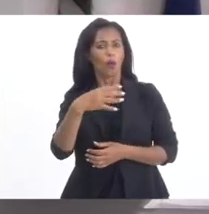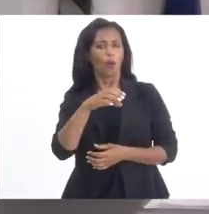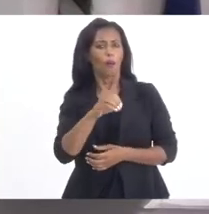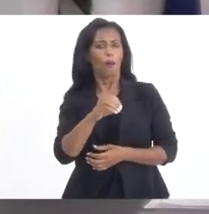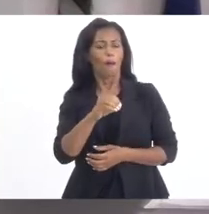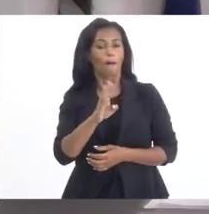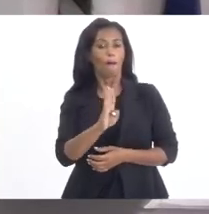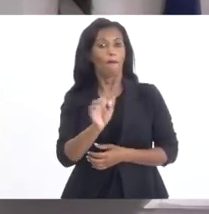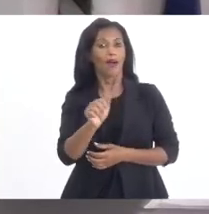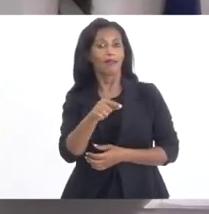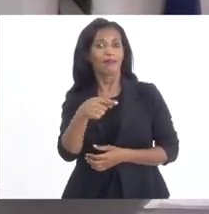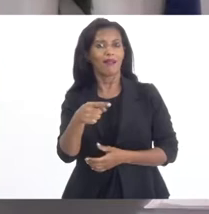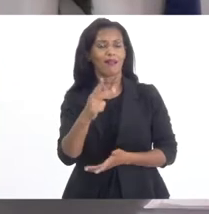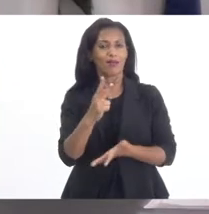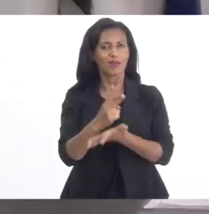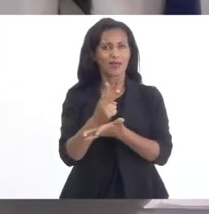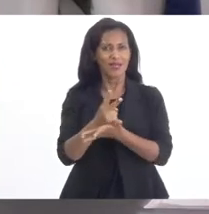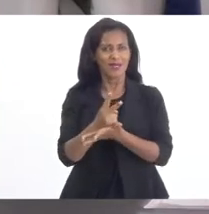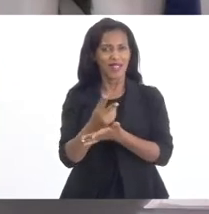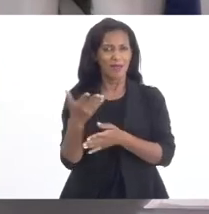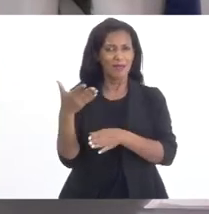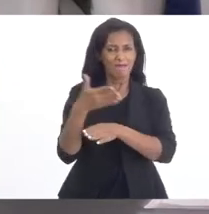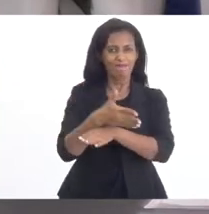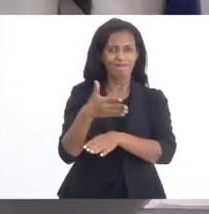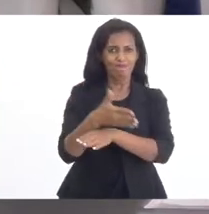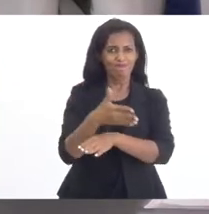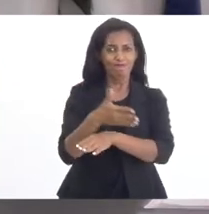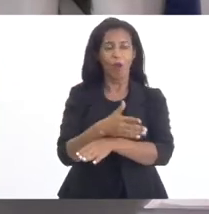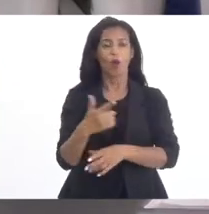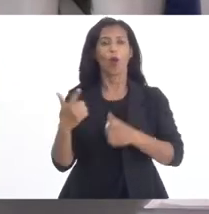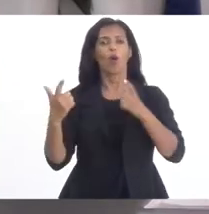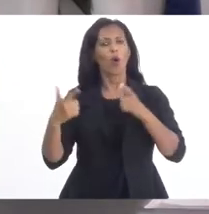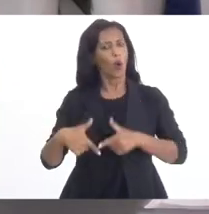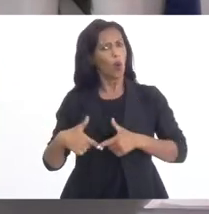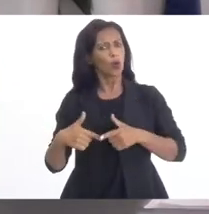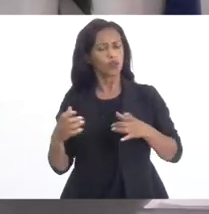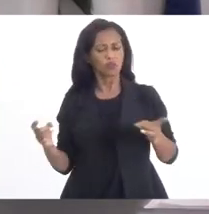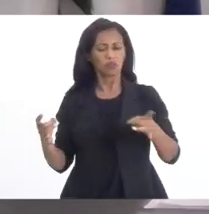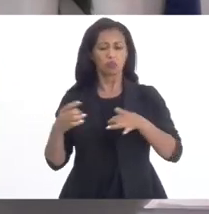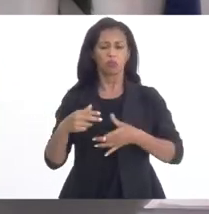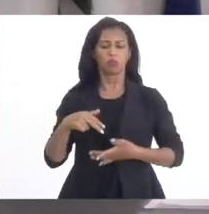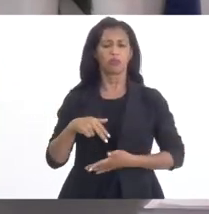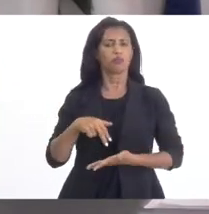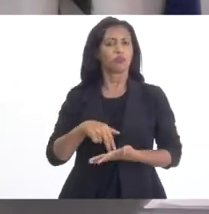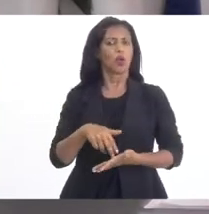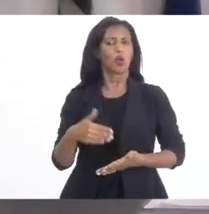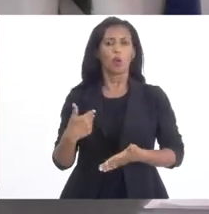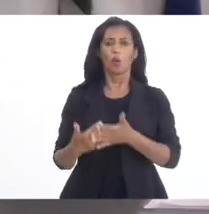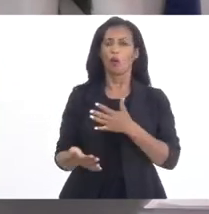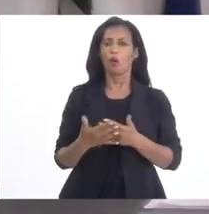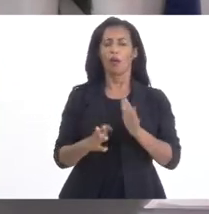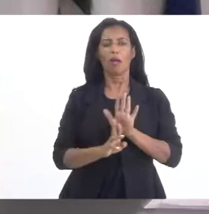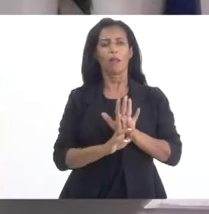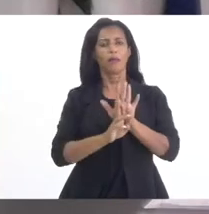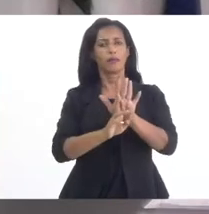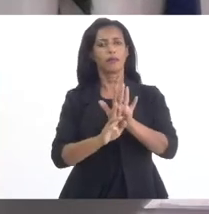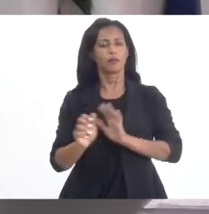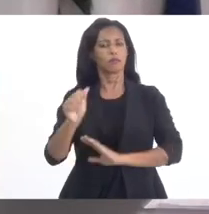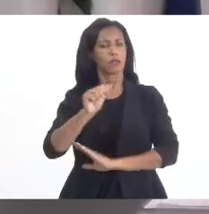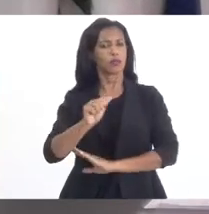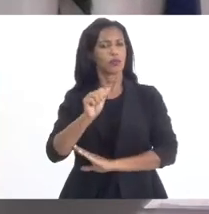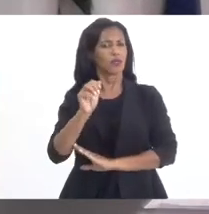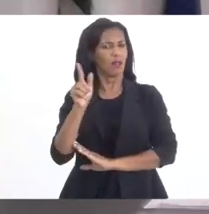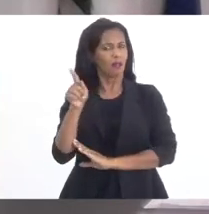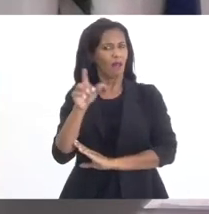onde estamos sempre presentes e onde nos colocamos à disposição. Qualquer representante da sociedade de Campo Grande